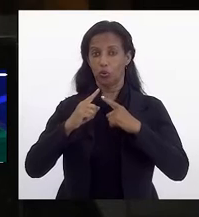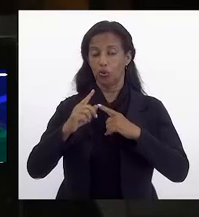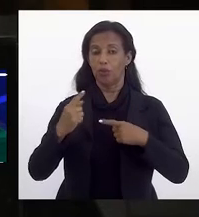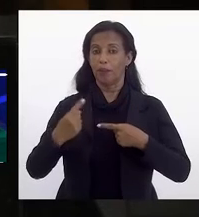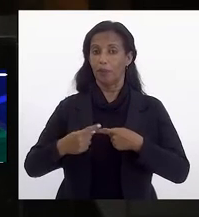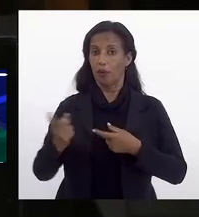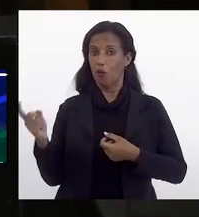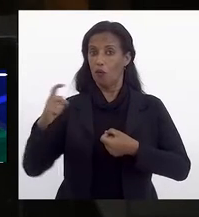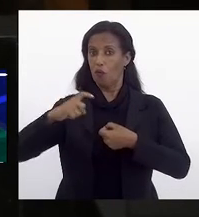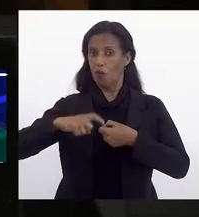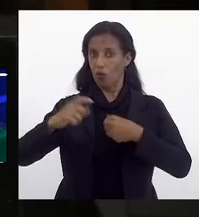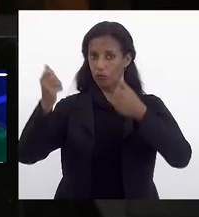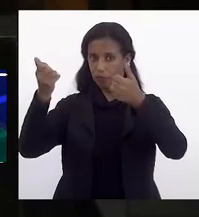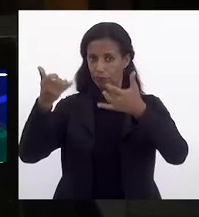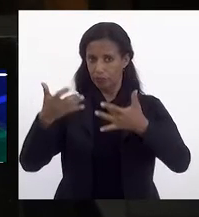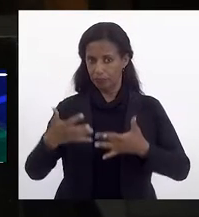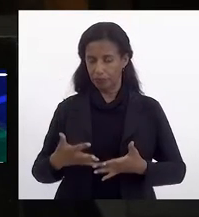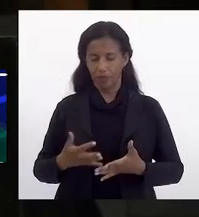volto a dizer,